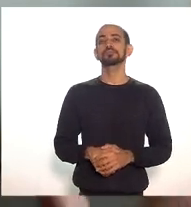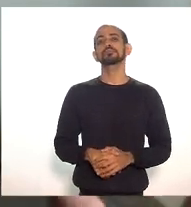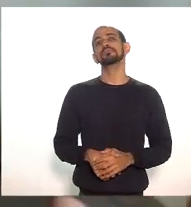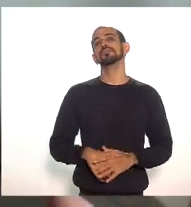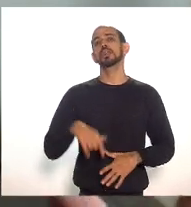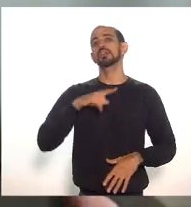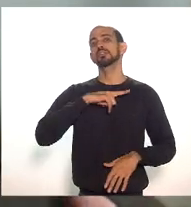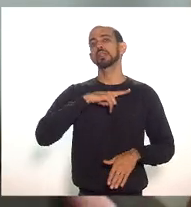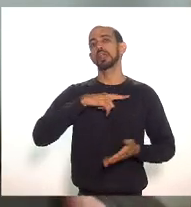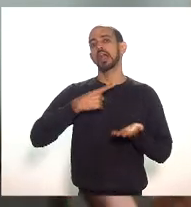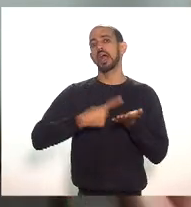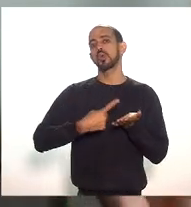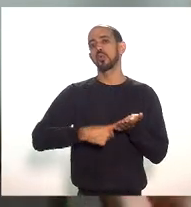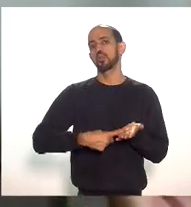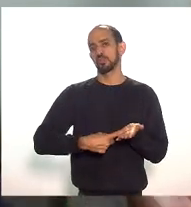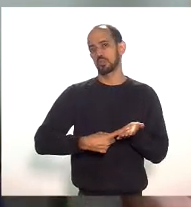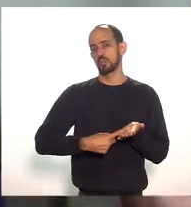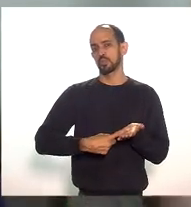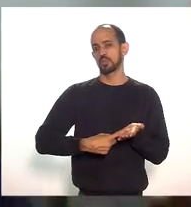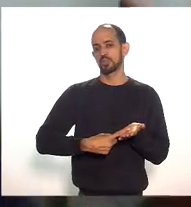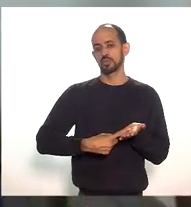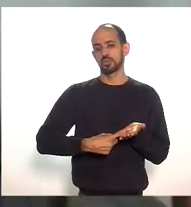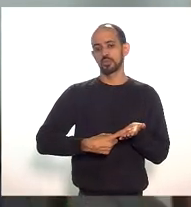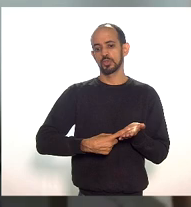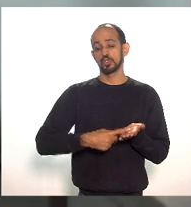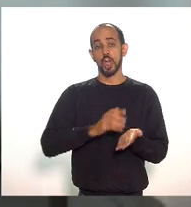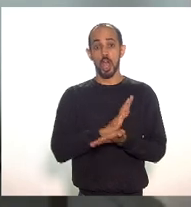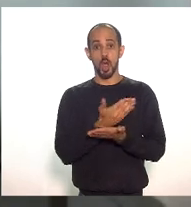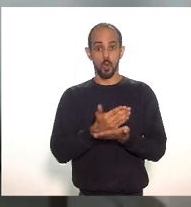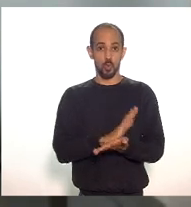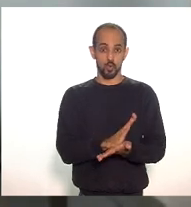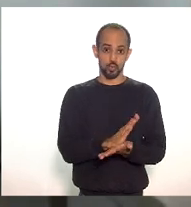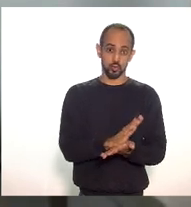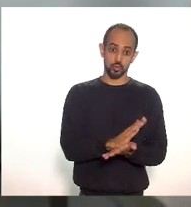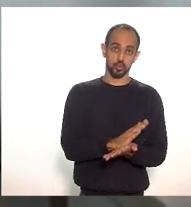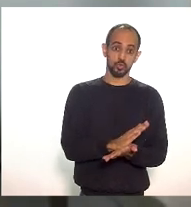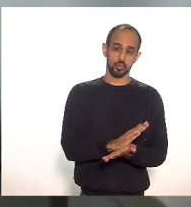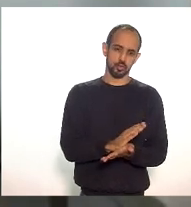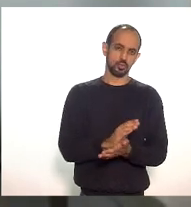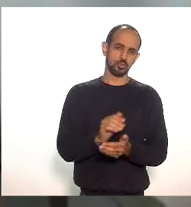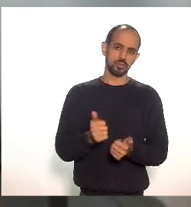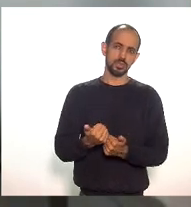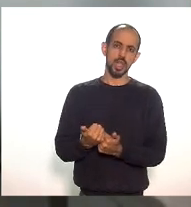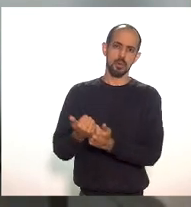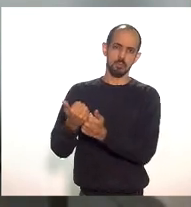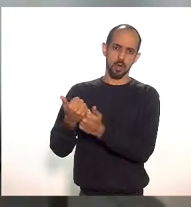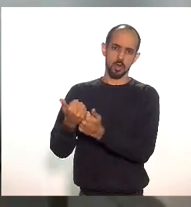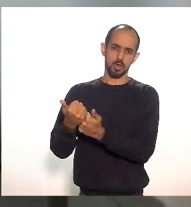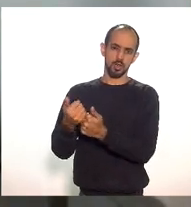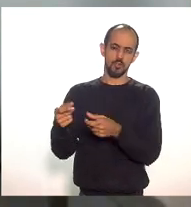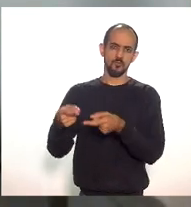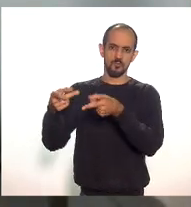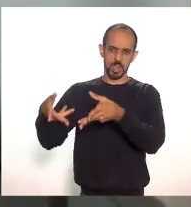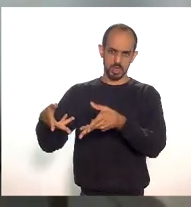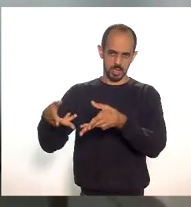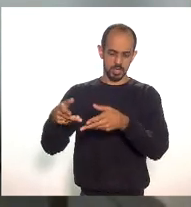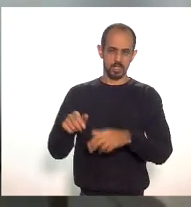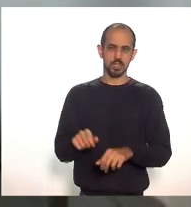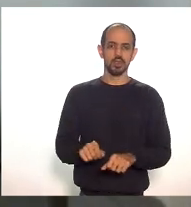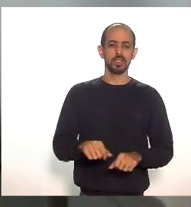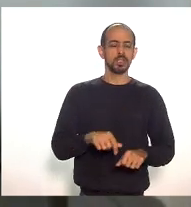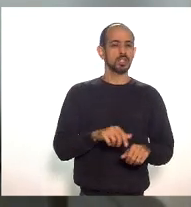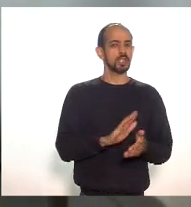e tem acordo entre aqueles que apoiam e a privatiza privatização